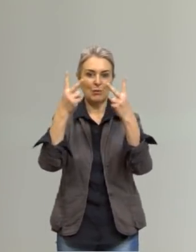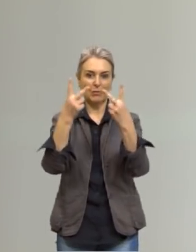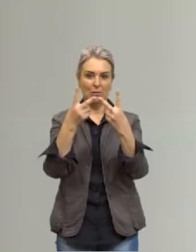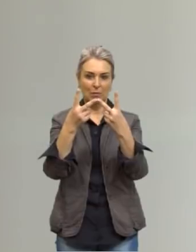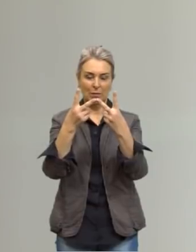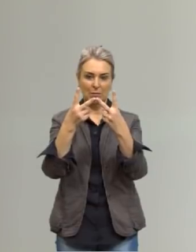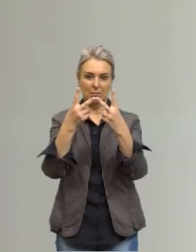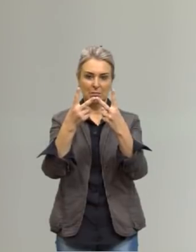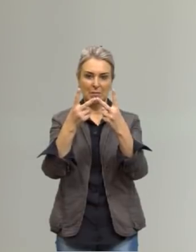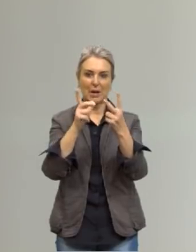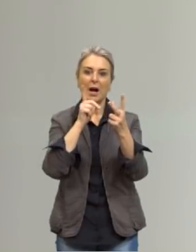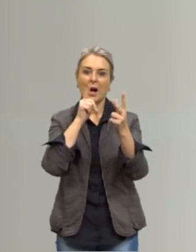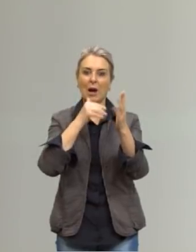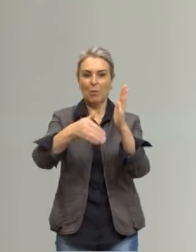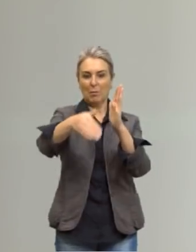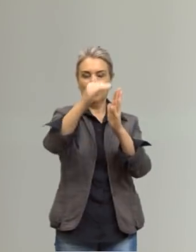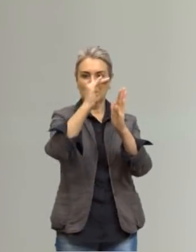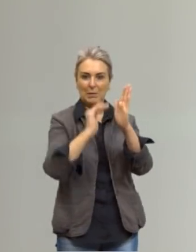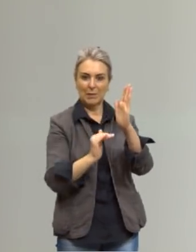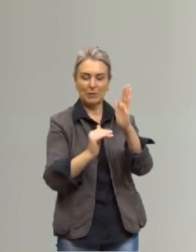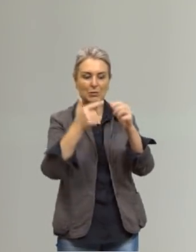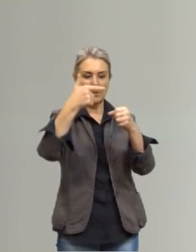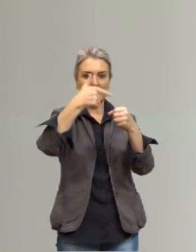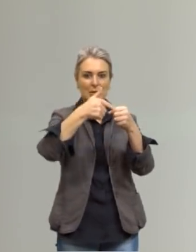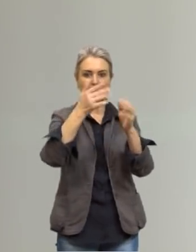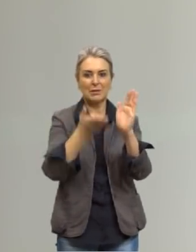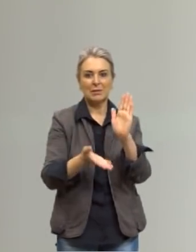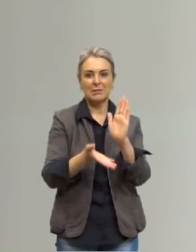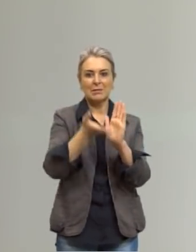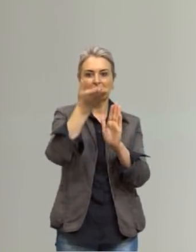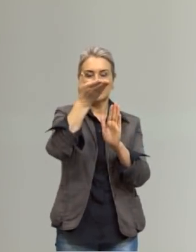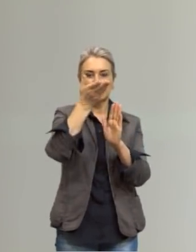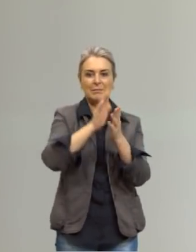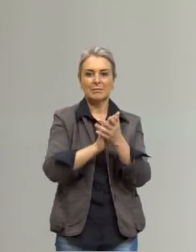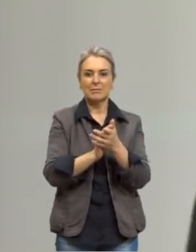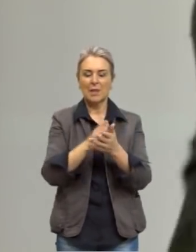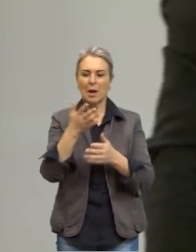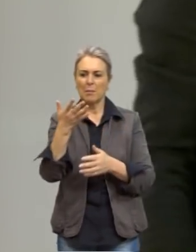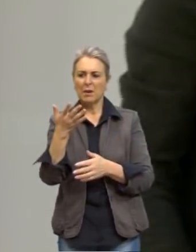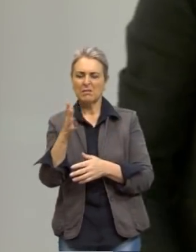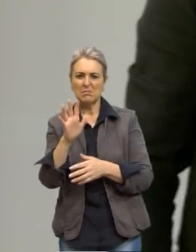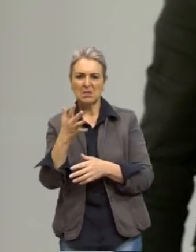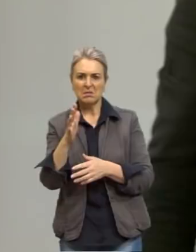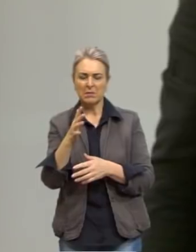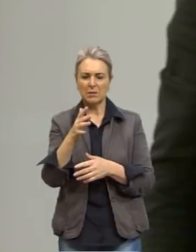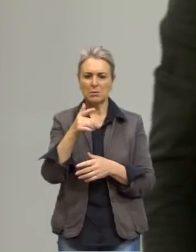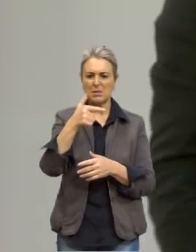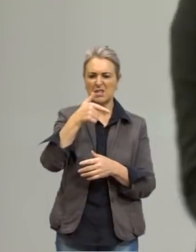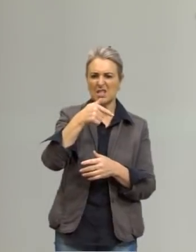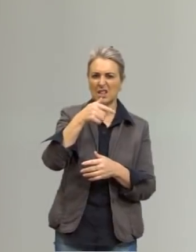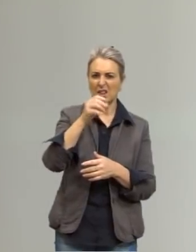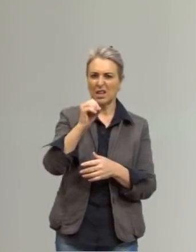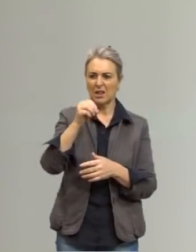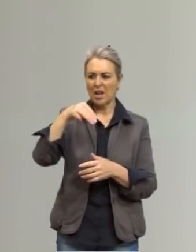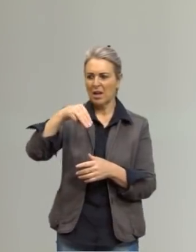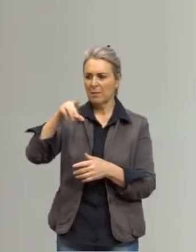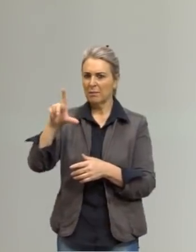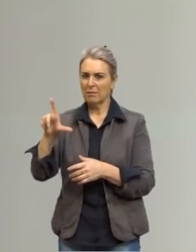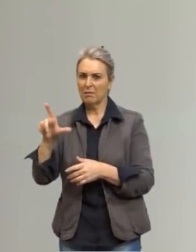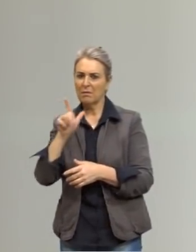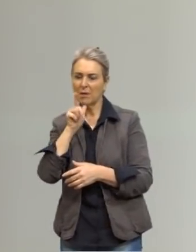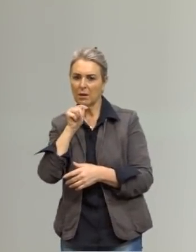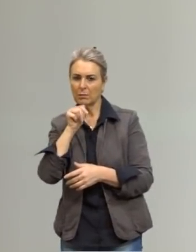a gasolina para cima só que agora a gente vai ver aqui o volume vai ser de aproximadamente 70 ml de água e